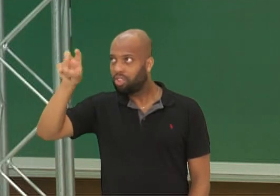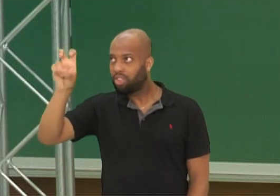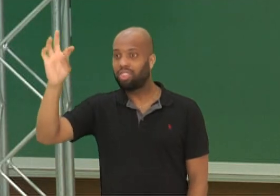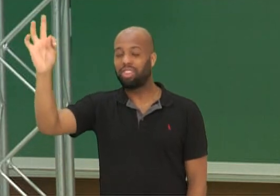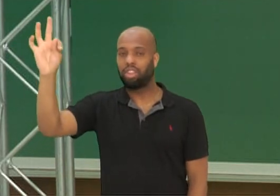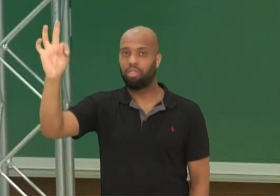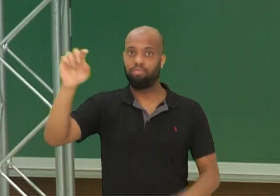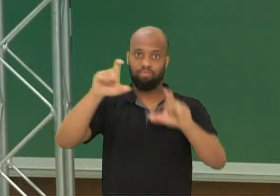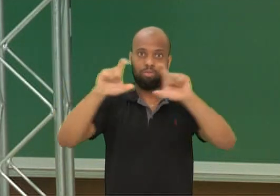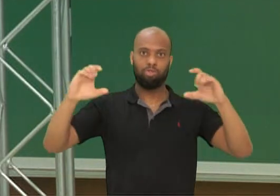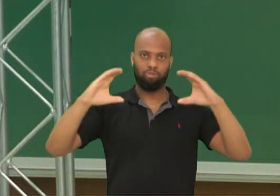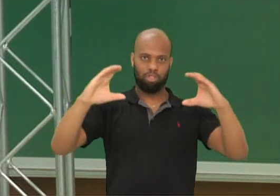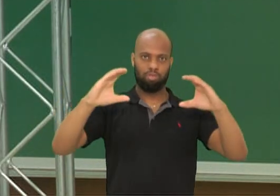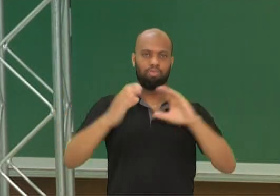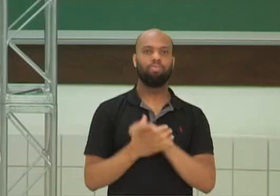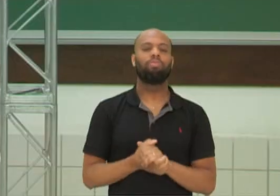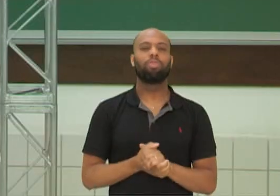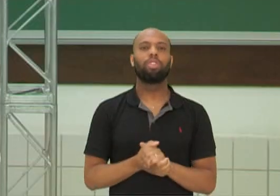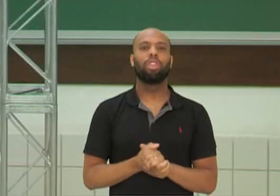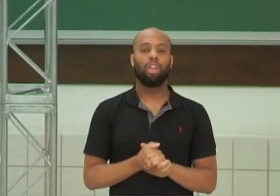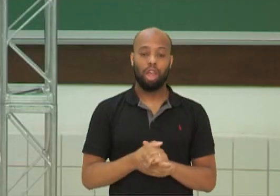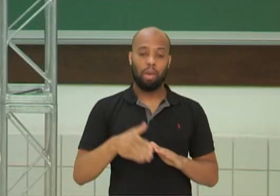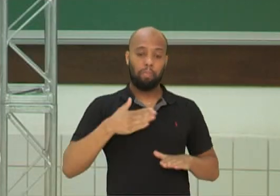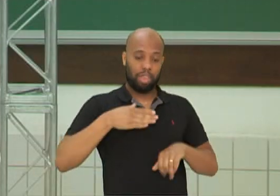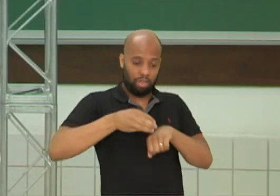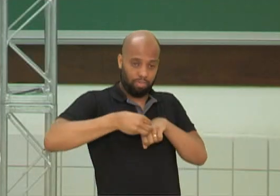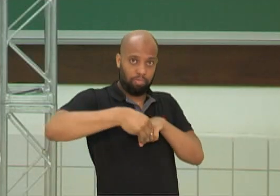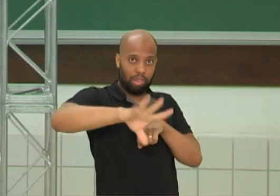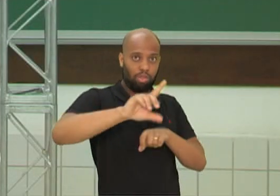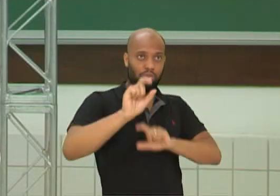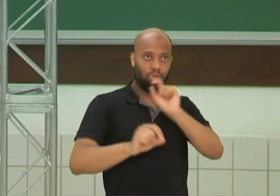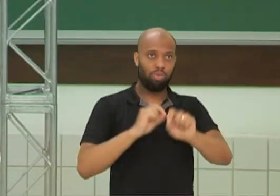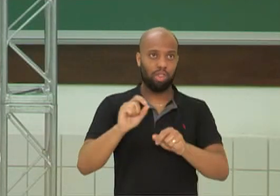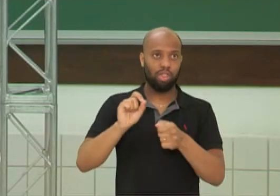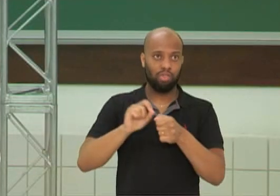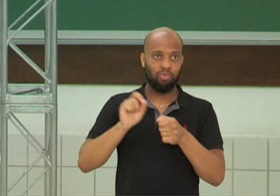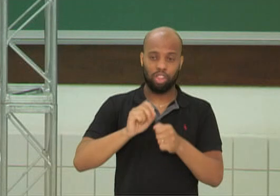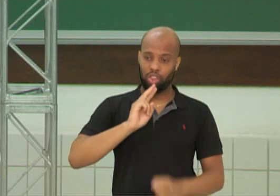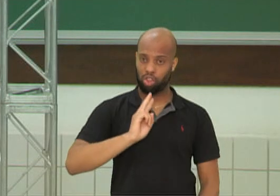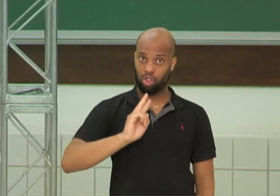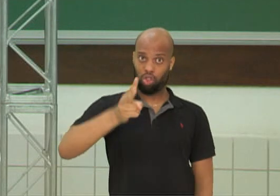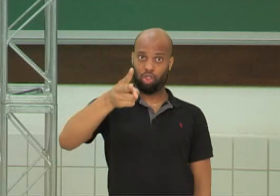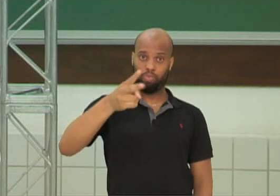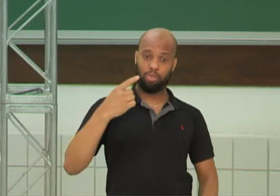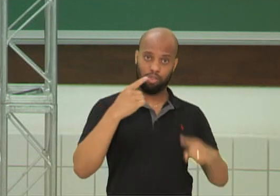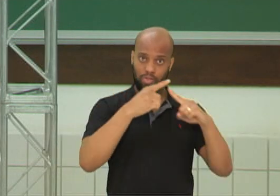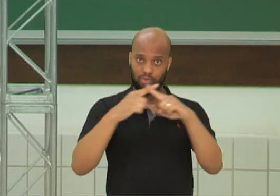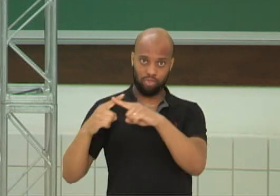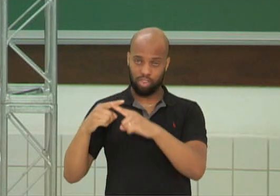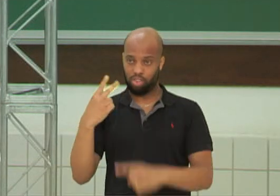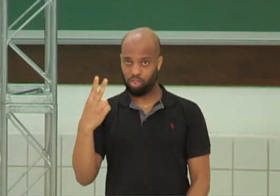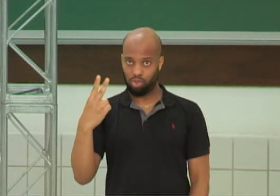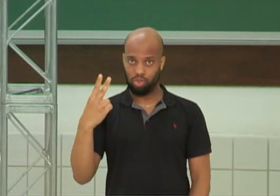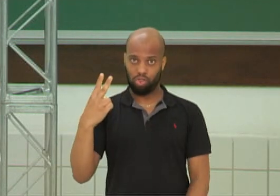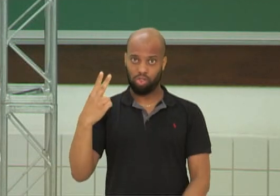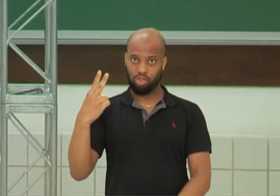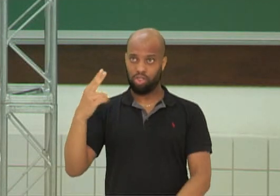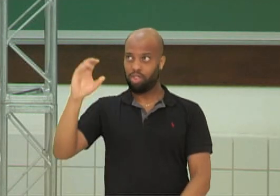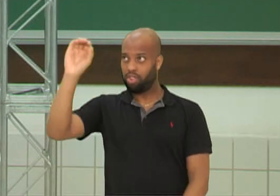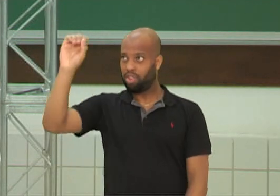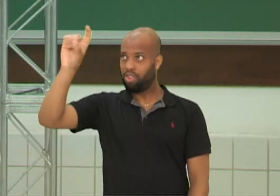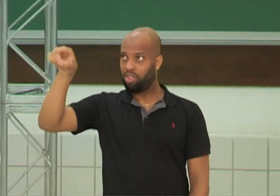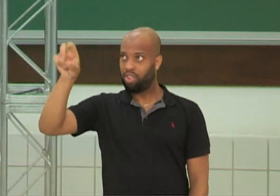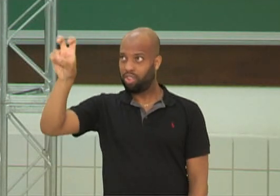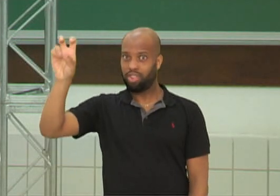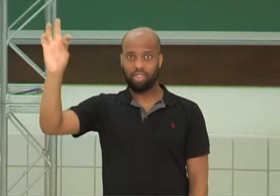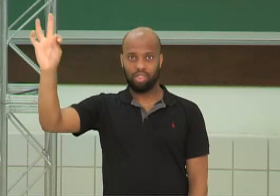0,5T. Qual a sugestão do professor? Pega o 2.000 vezes o 2 elevado a 0,5T